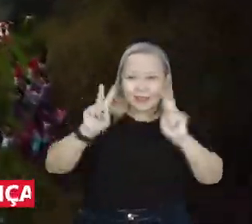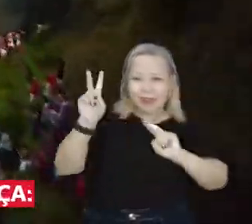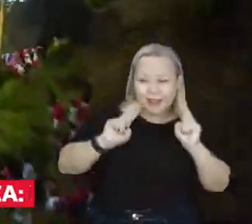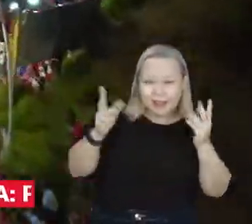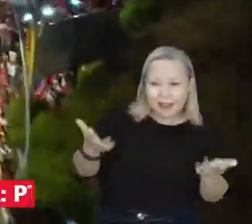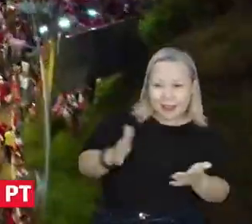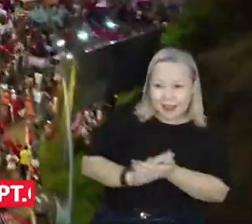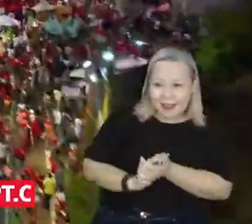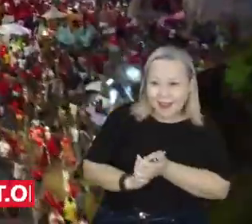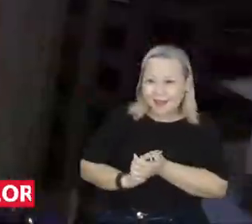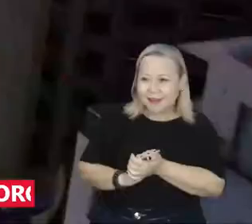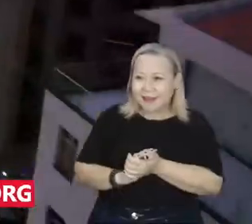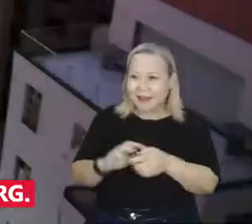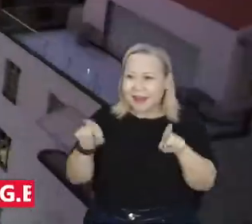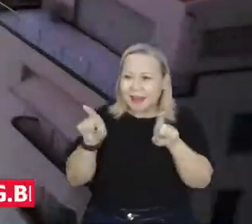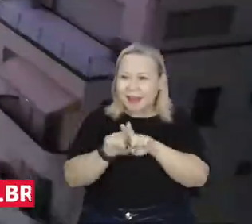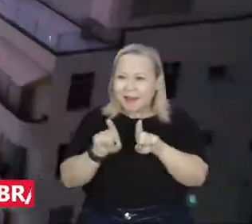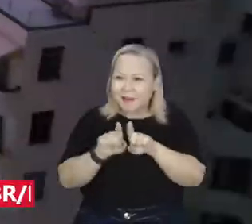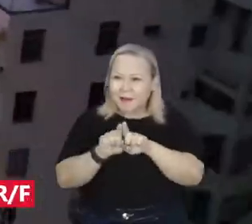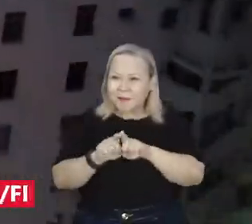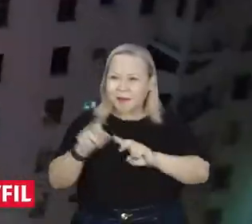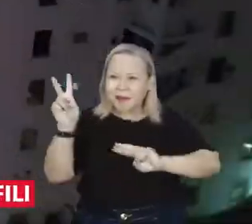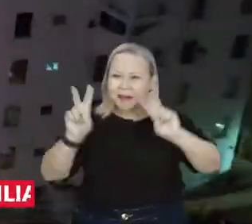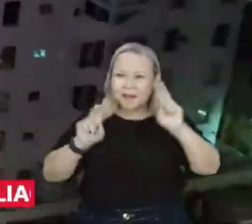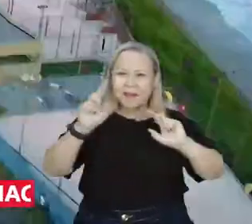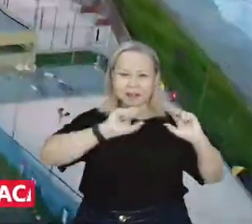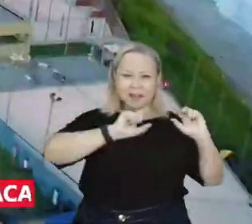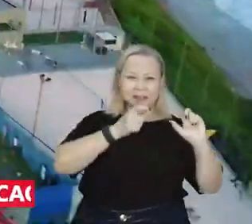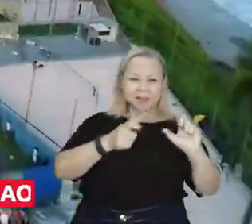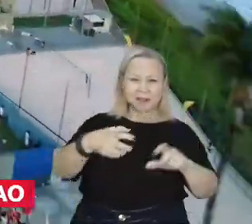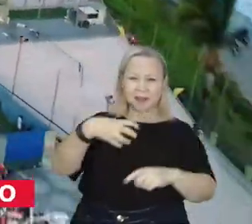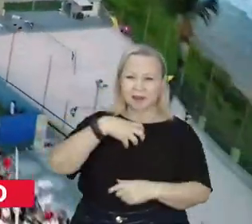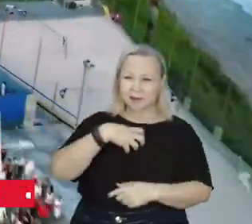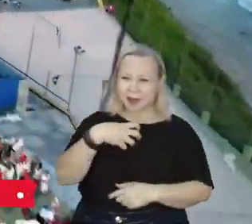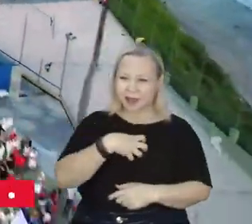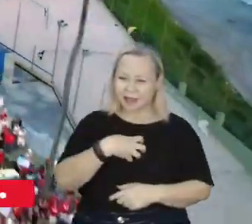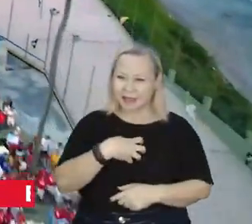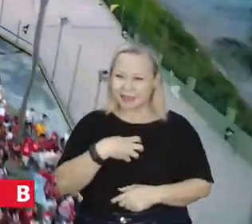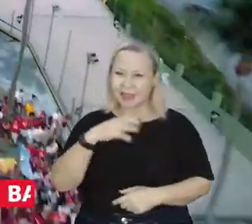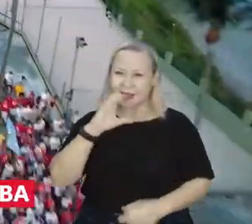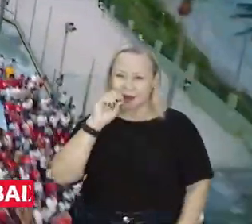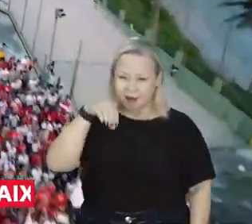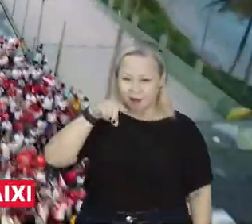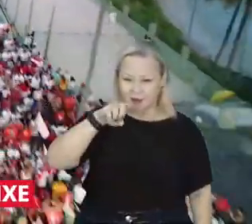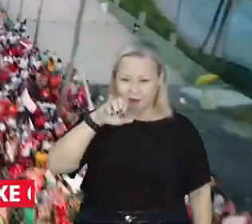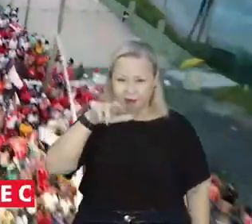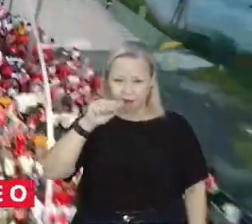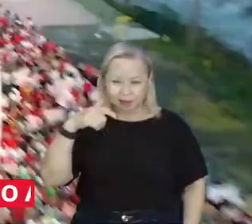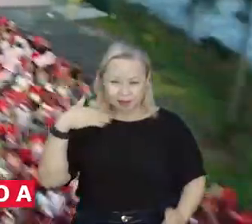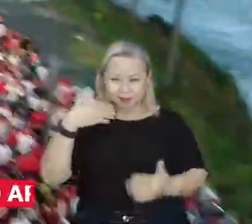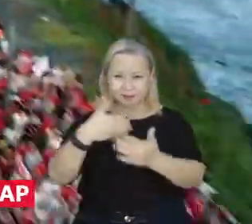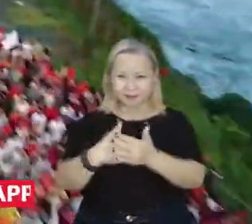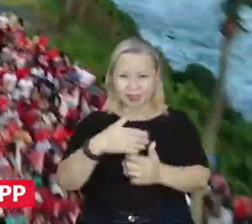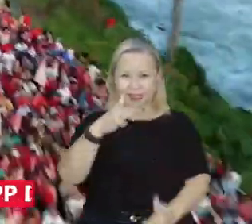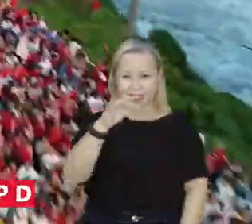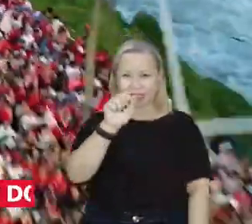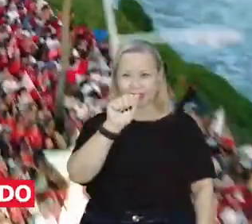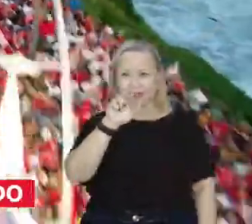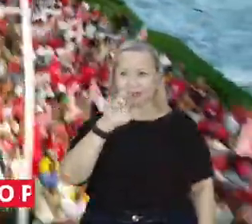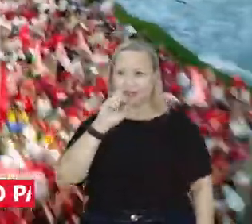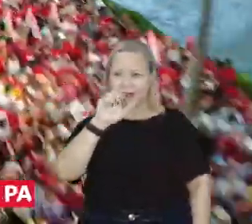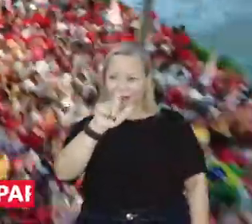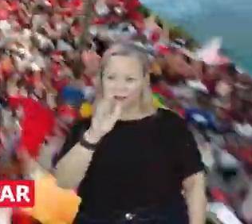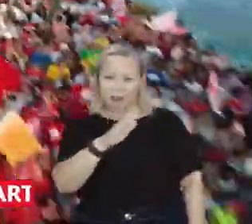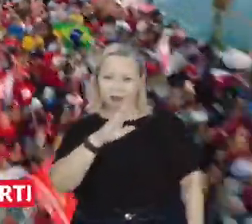E o circuito é o mesmo, né? Muito tradicional ali, ó. De Ondina até o Farol da Barra. Olha que coisa linda, gente. É